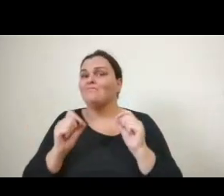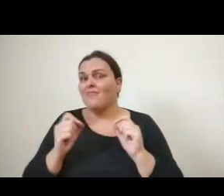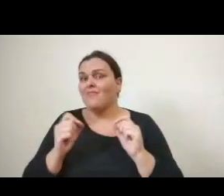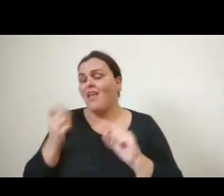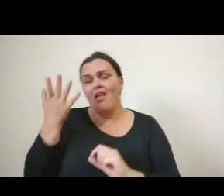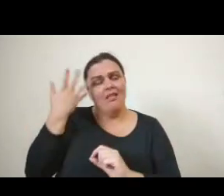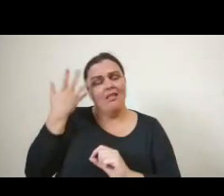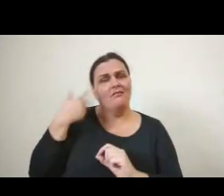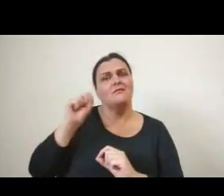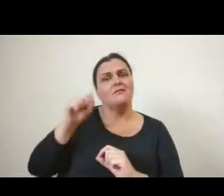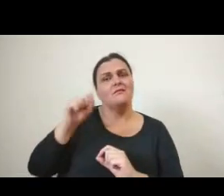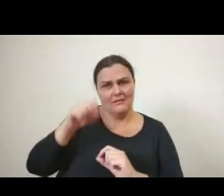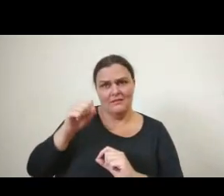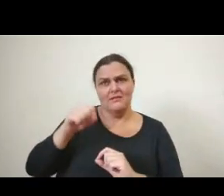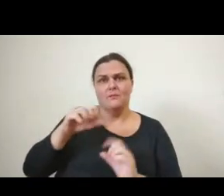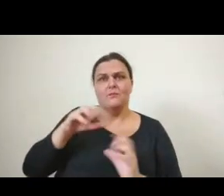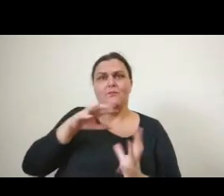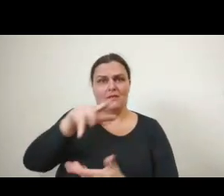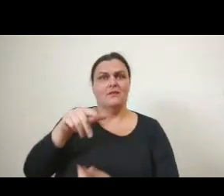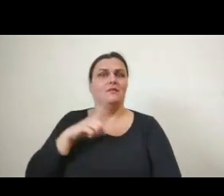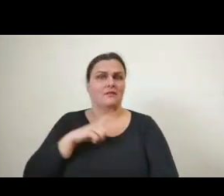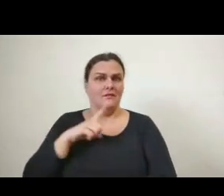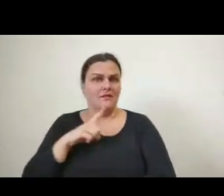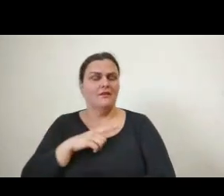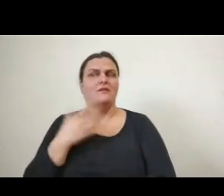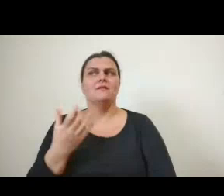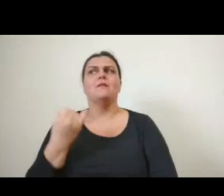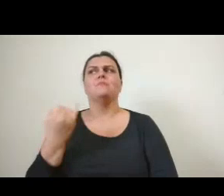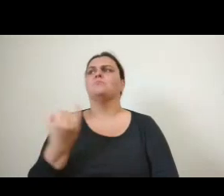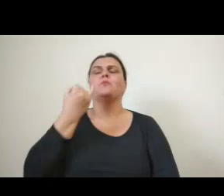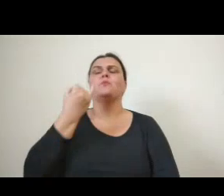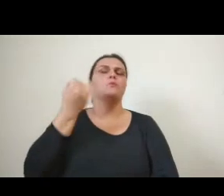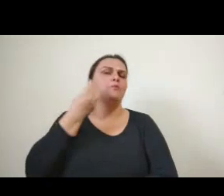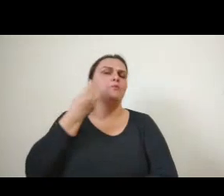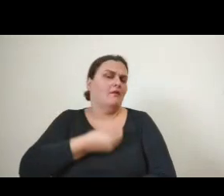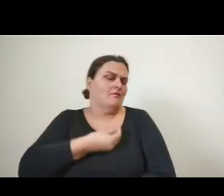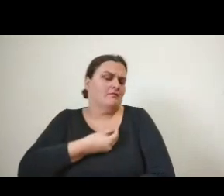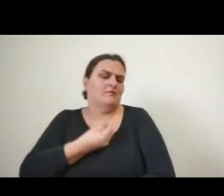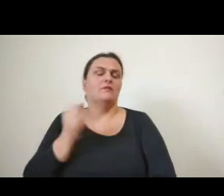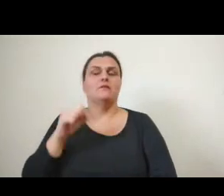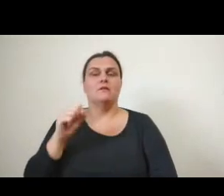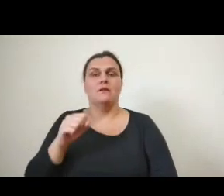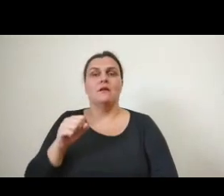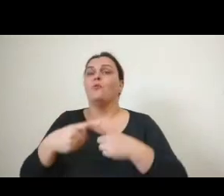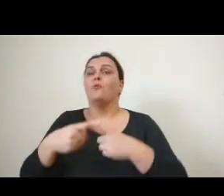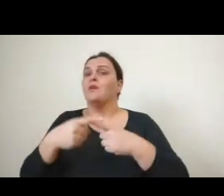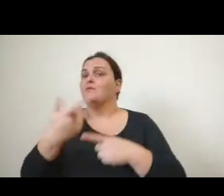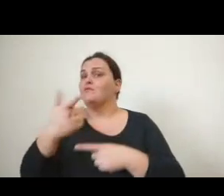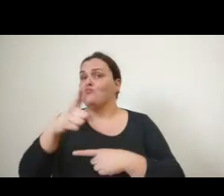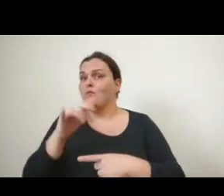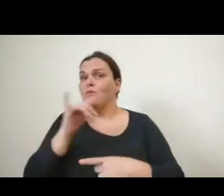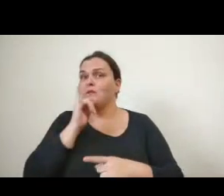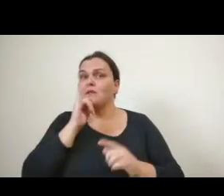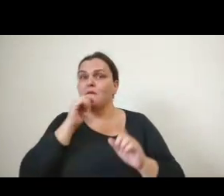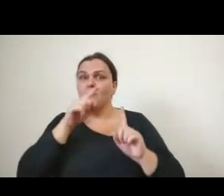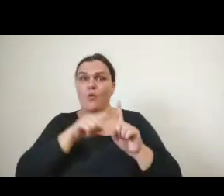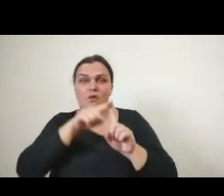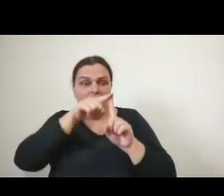vida. Sem ele, a temperatura média do planeta seria na casa de 18 graus negativos, menos 18